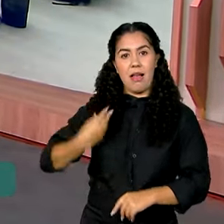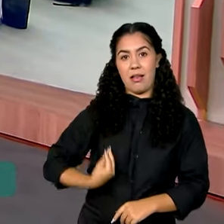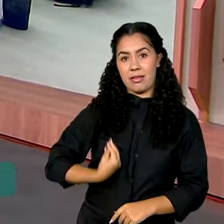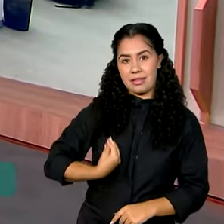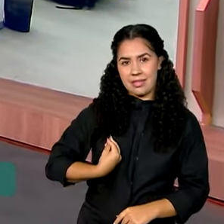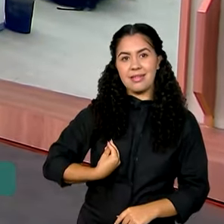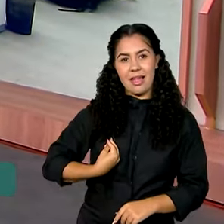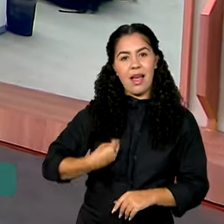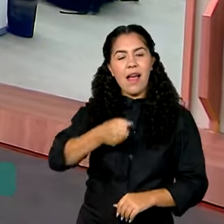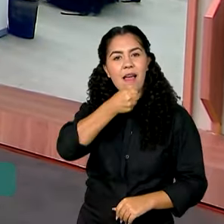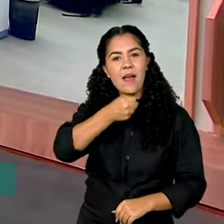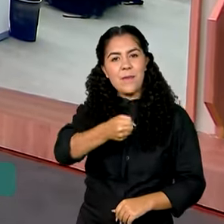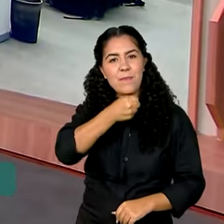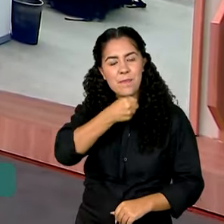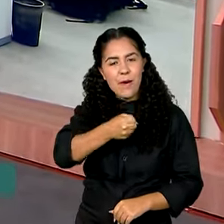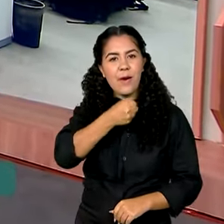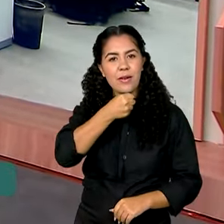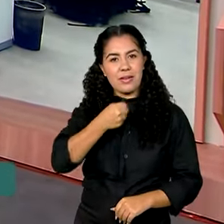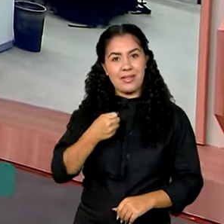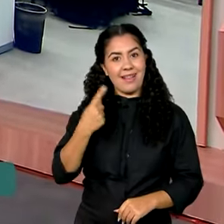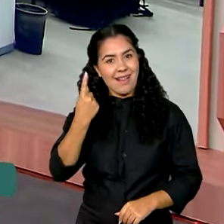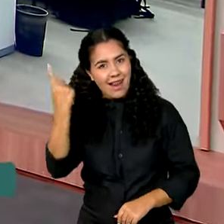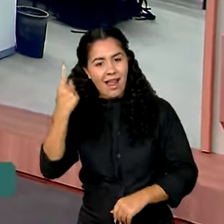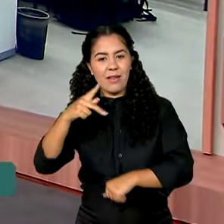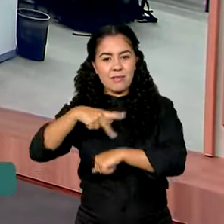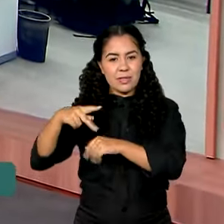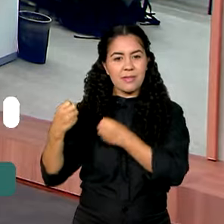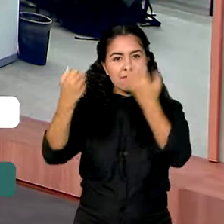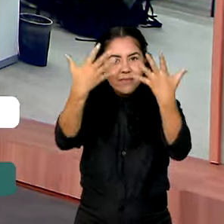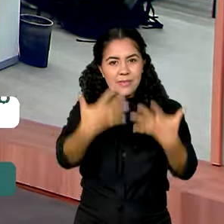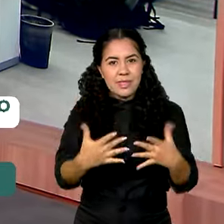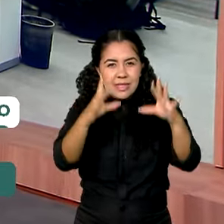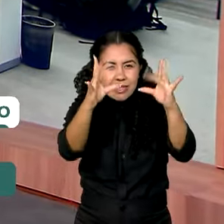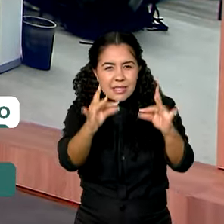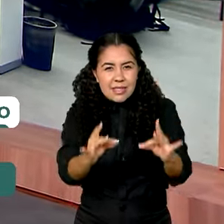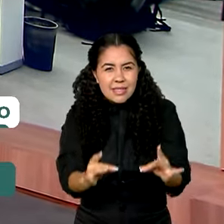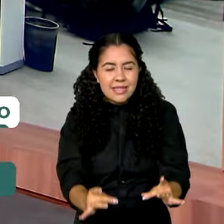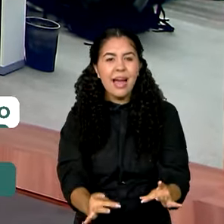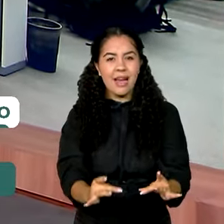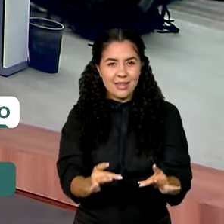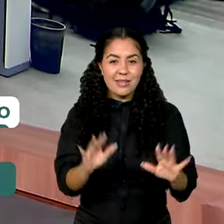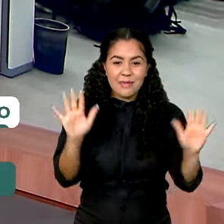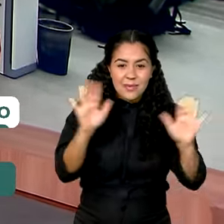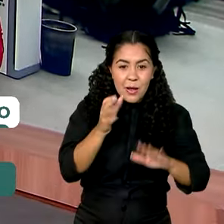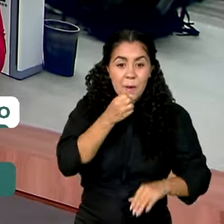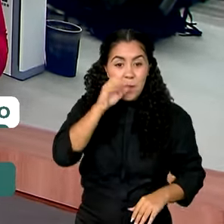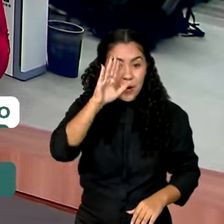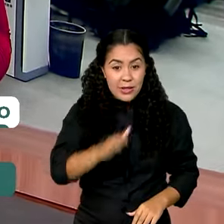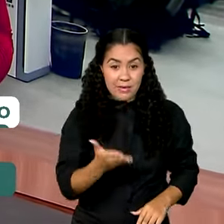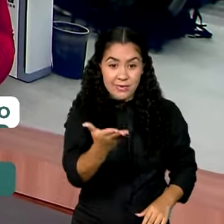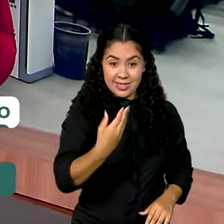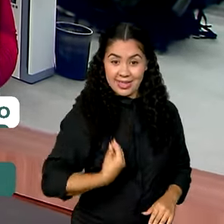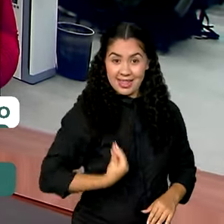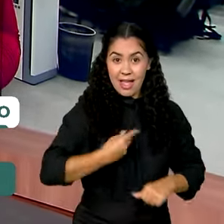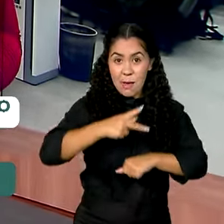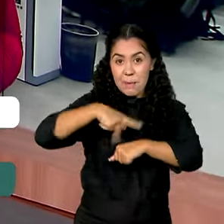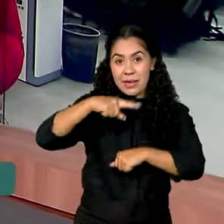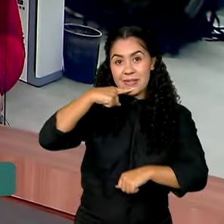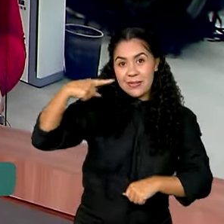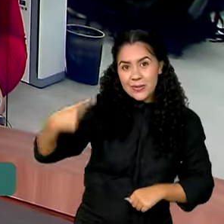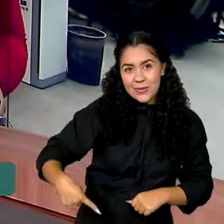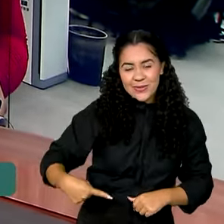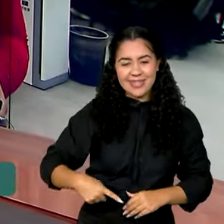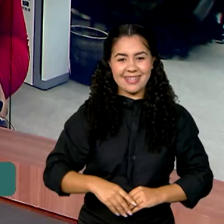nossa enviada especial, Jéssica Gonçalves, que tem as informações para a gente ao vivo. Boa tarde para você aí na Rússia, Jéssica.